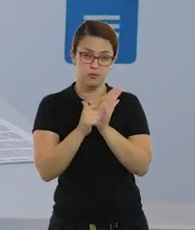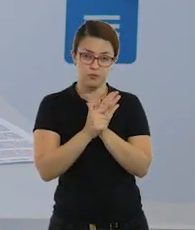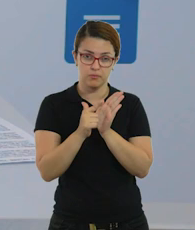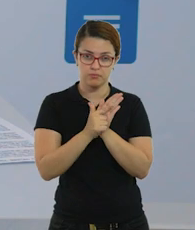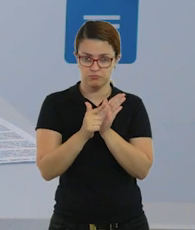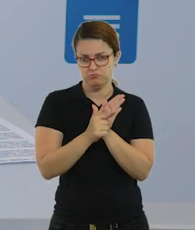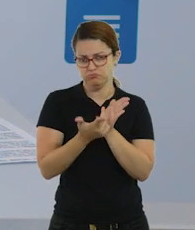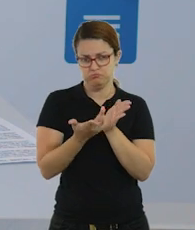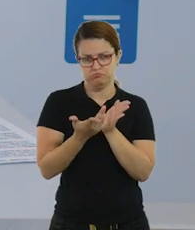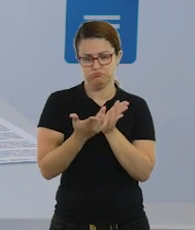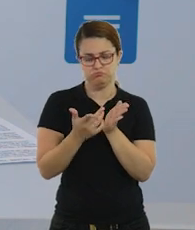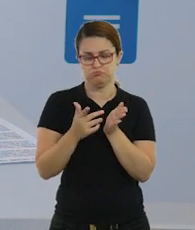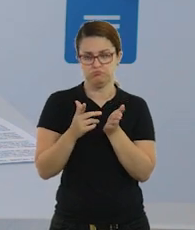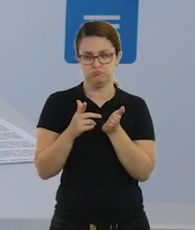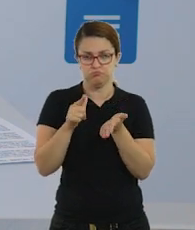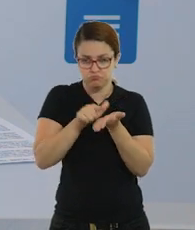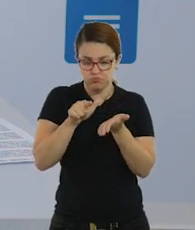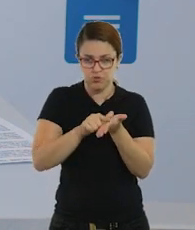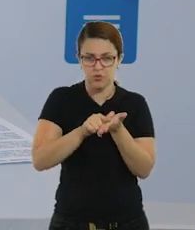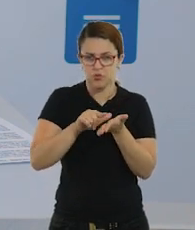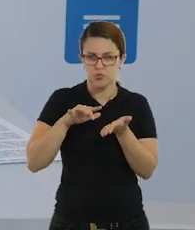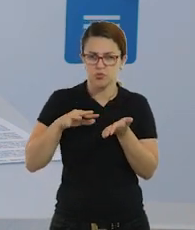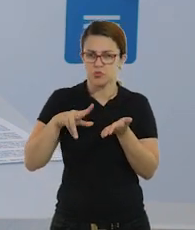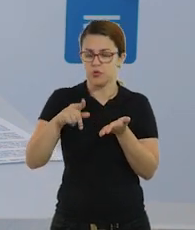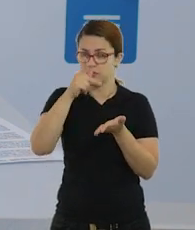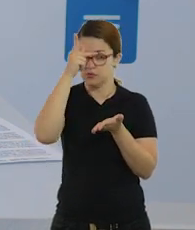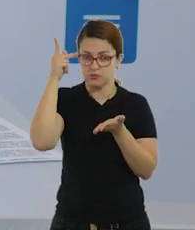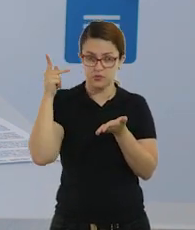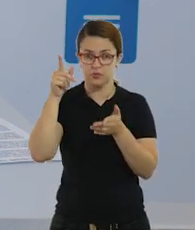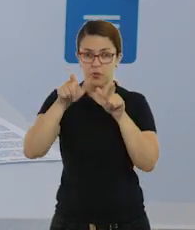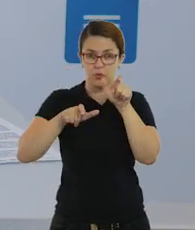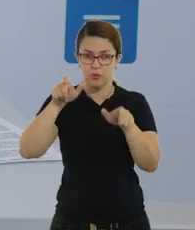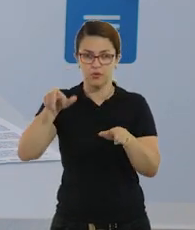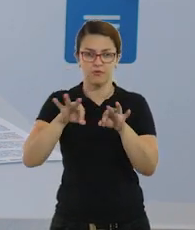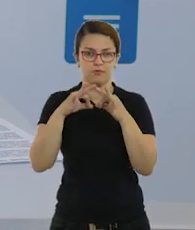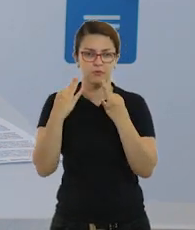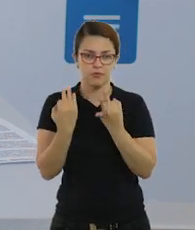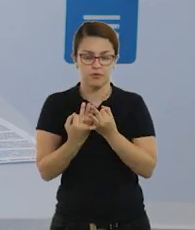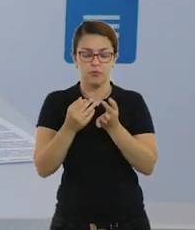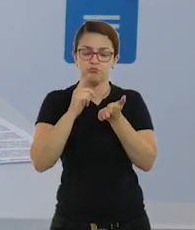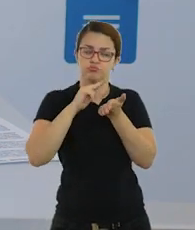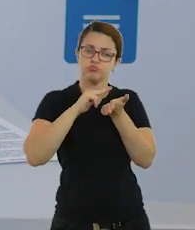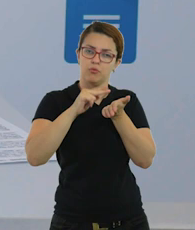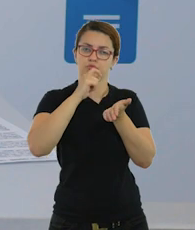mesmo na folha de sulfite, o nome de todas as pessoas da família.